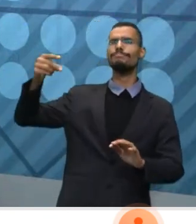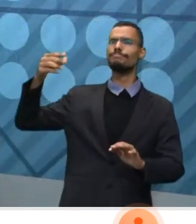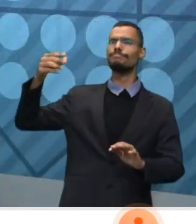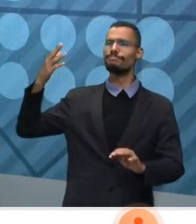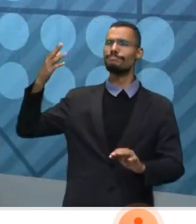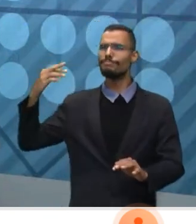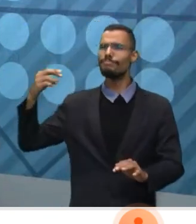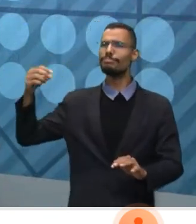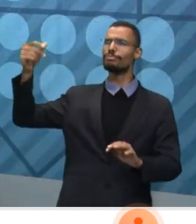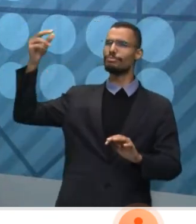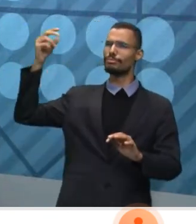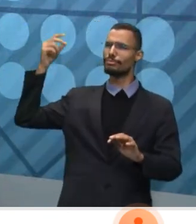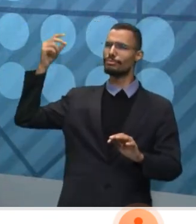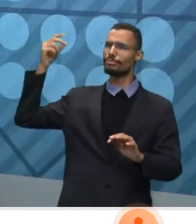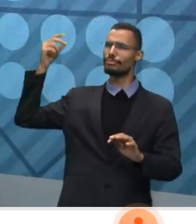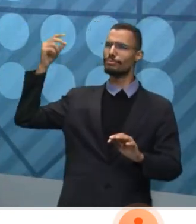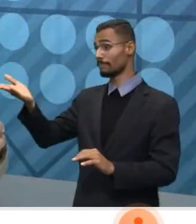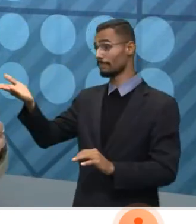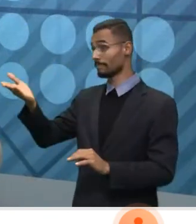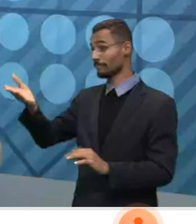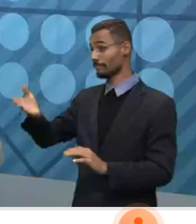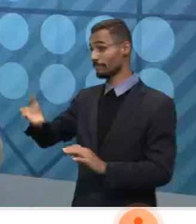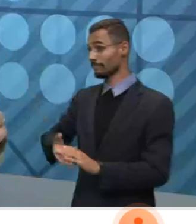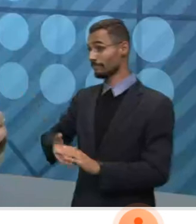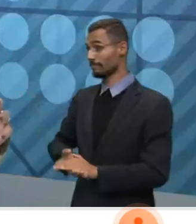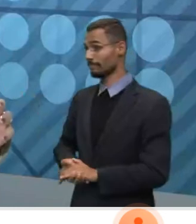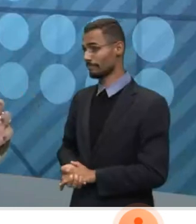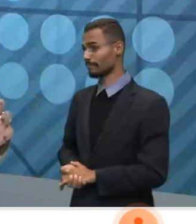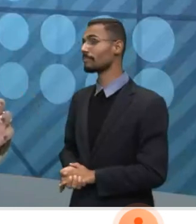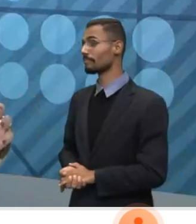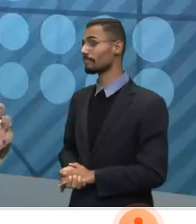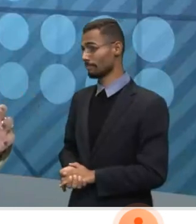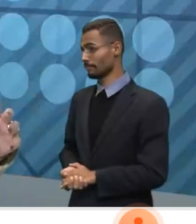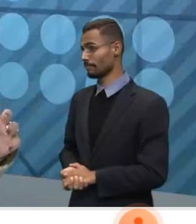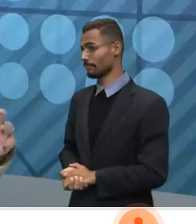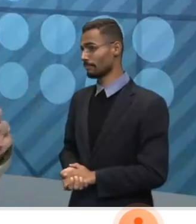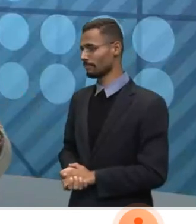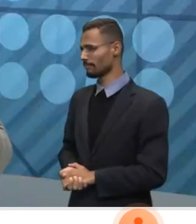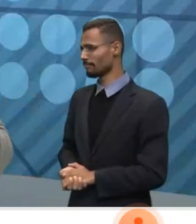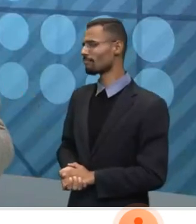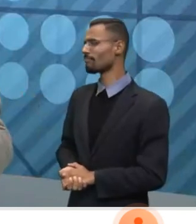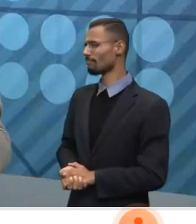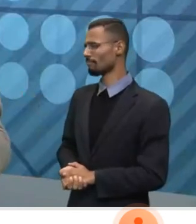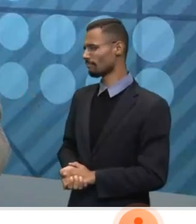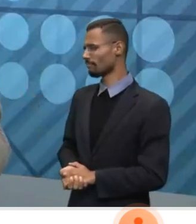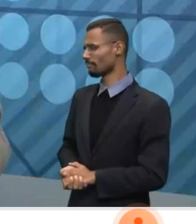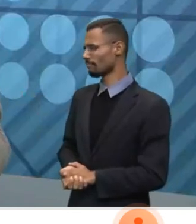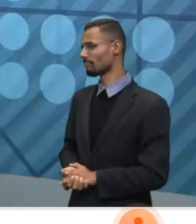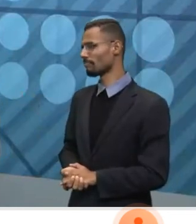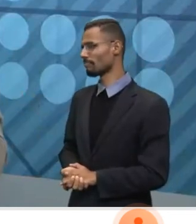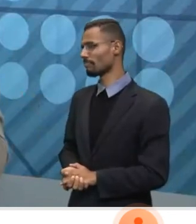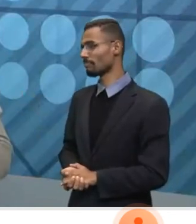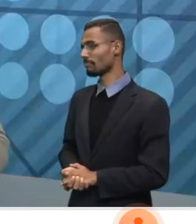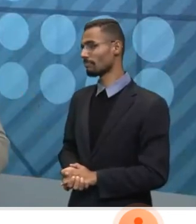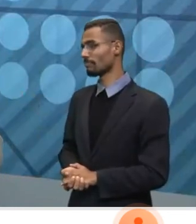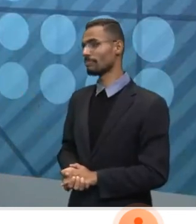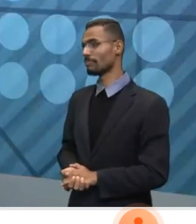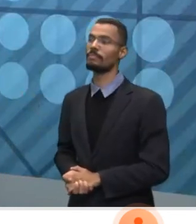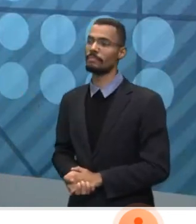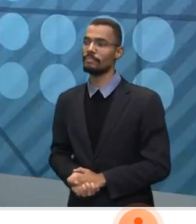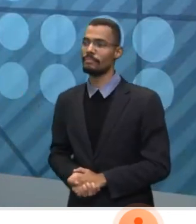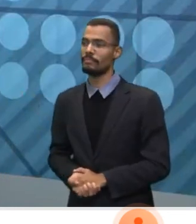tempo, né, ela vai fazer distante dela, inclinando para trás. Ó, havia, é diferente, eu falo assim,